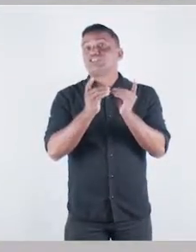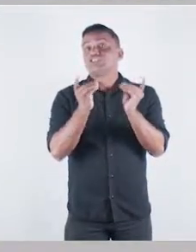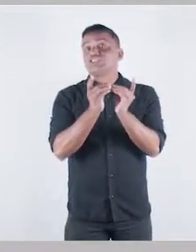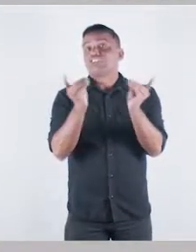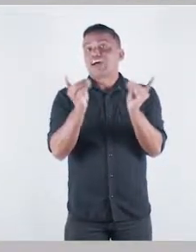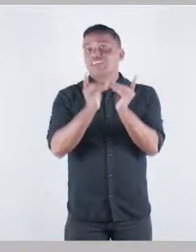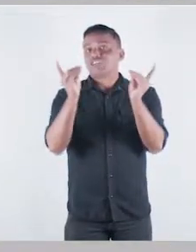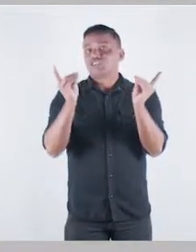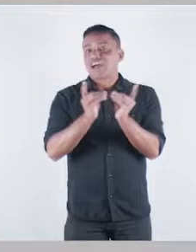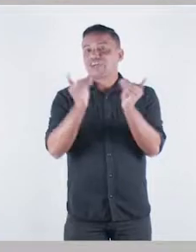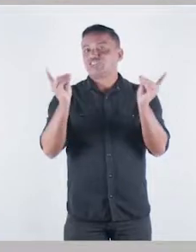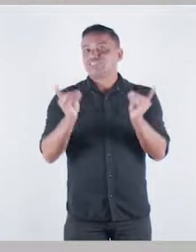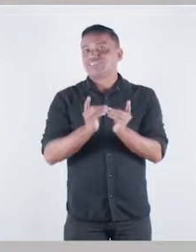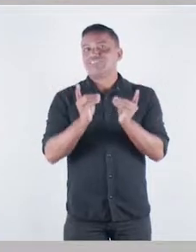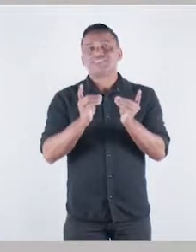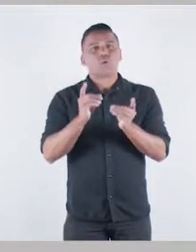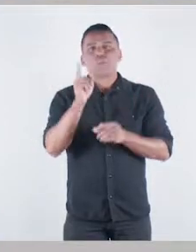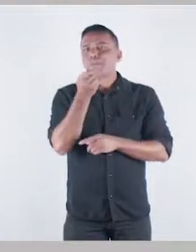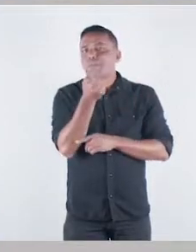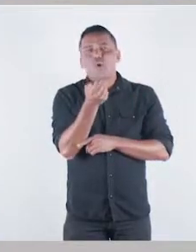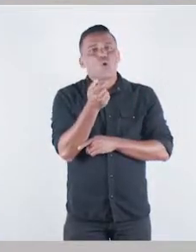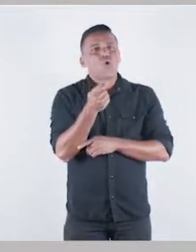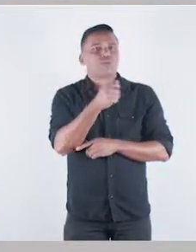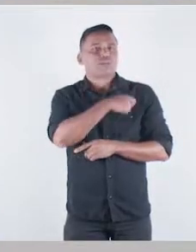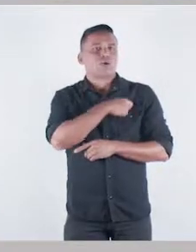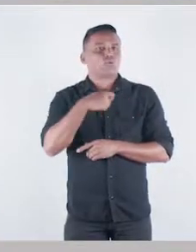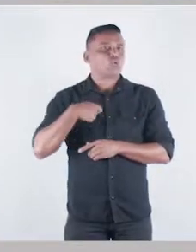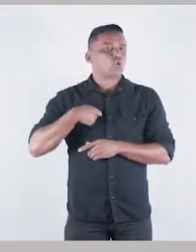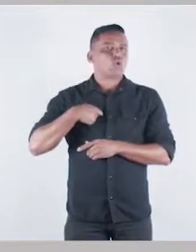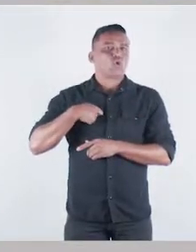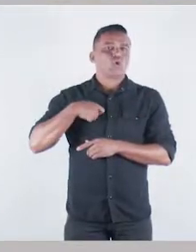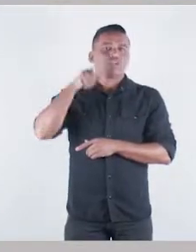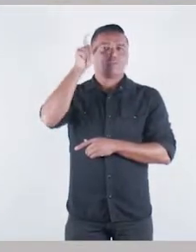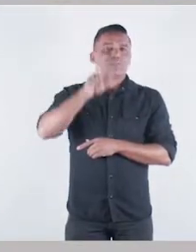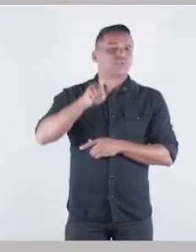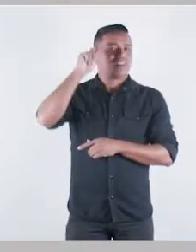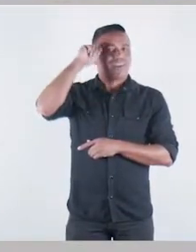são poucos os autores negros que estão, por exemplo, nas listas do